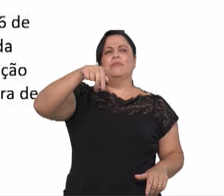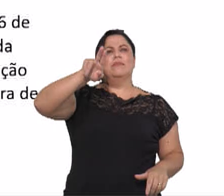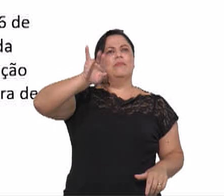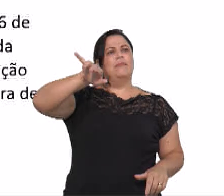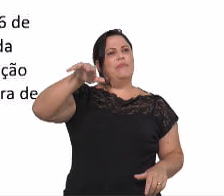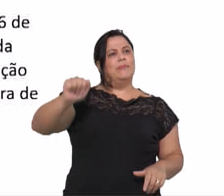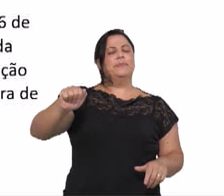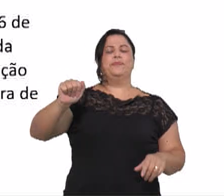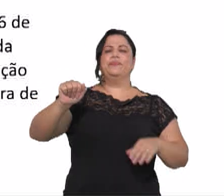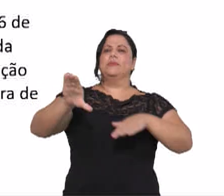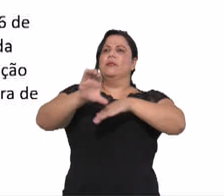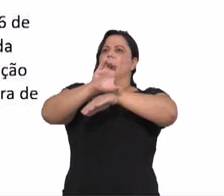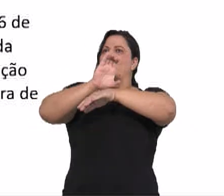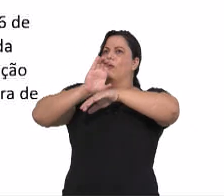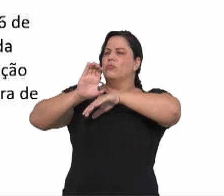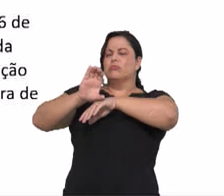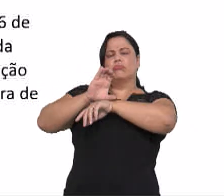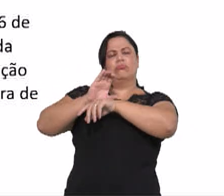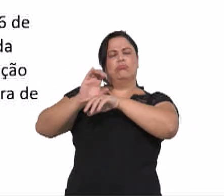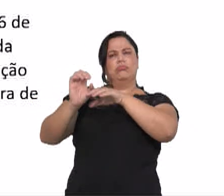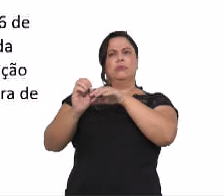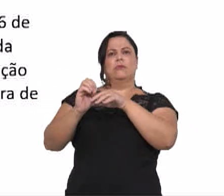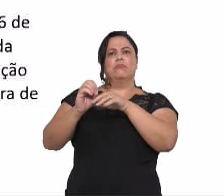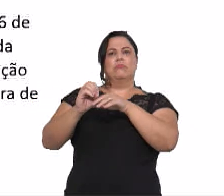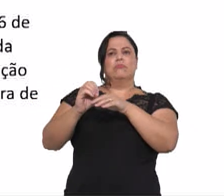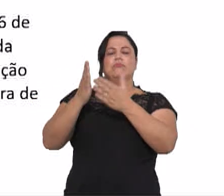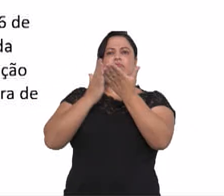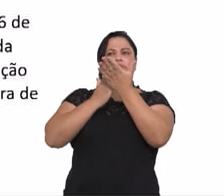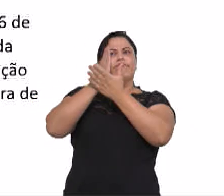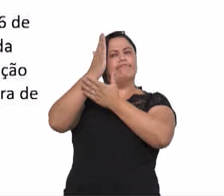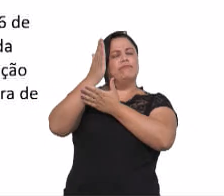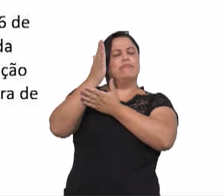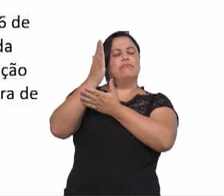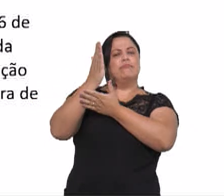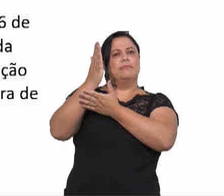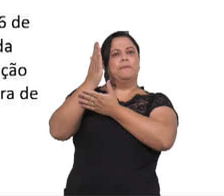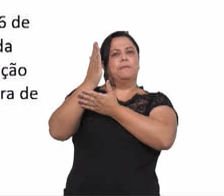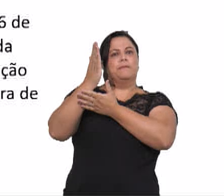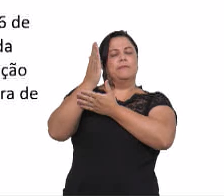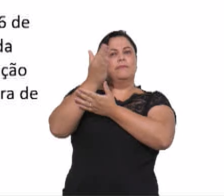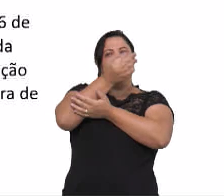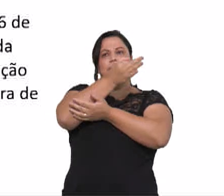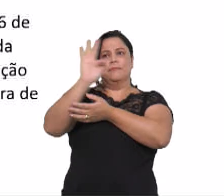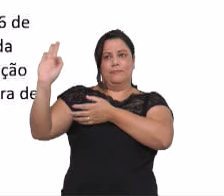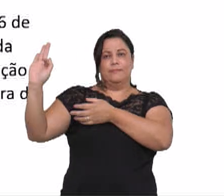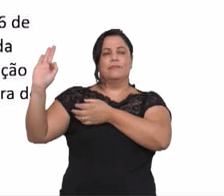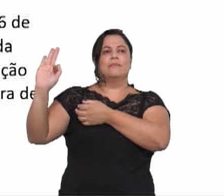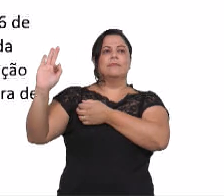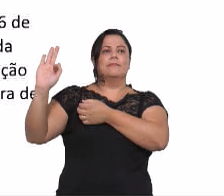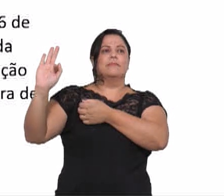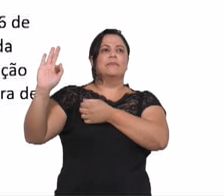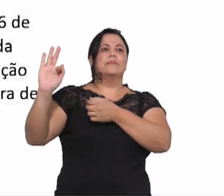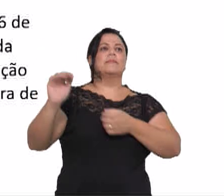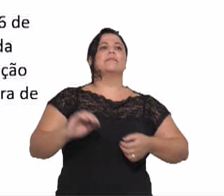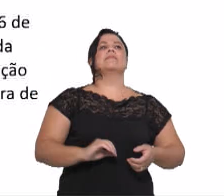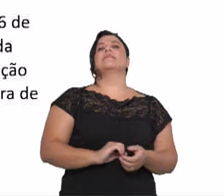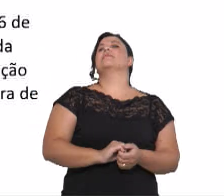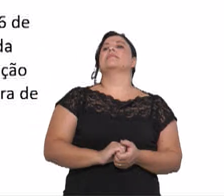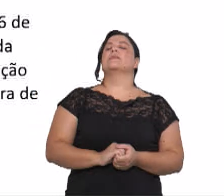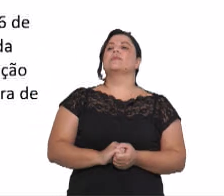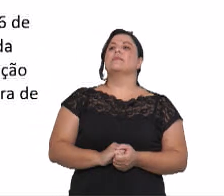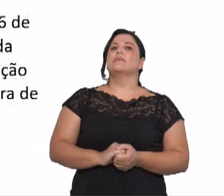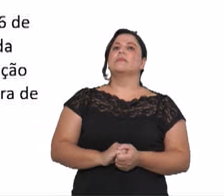1791, a Assembleia Nacional Constituinte aprovou, então, a Constituição Francesa. Bom, é interessante porque,